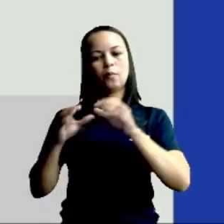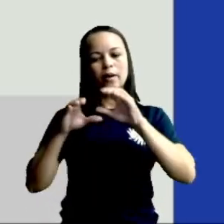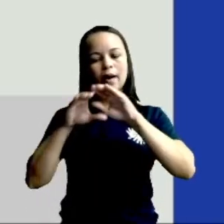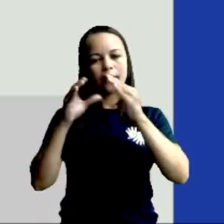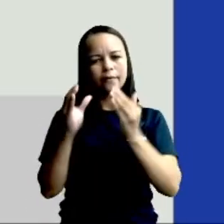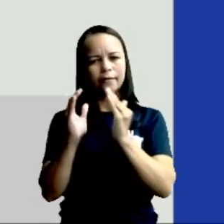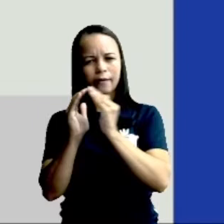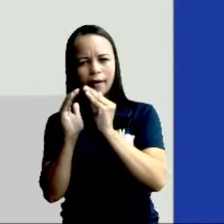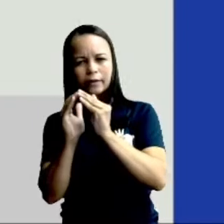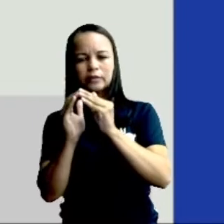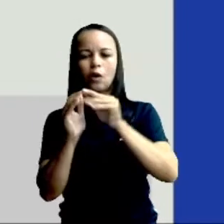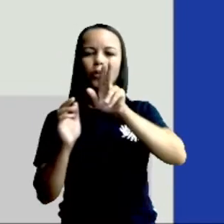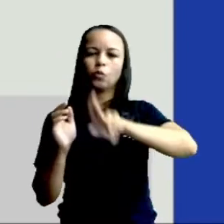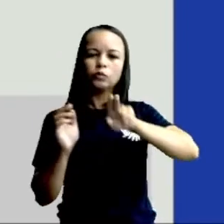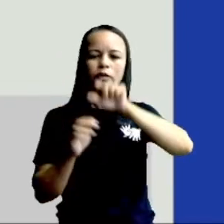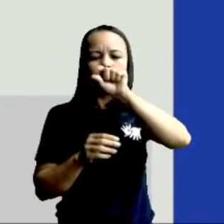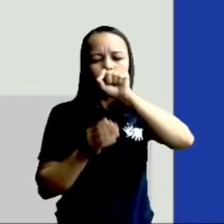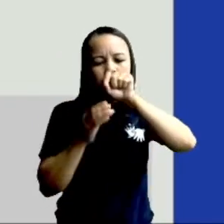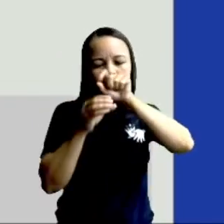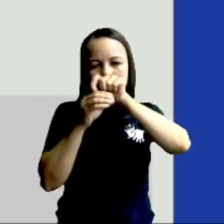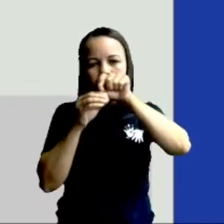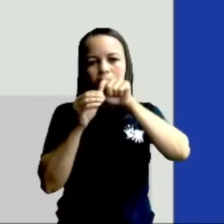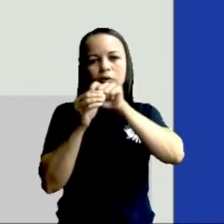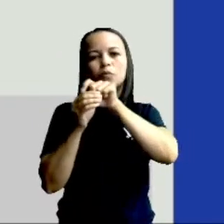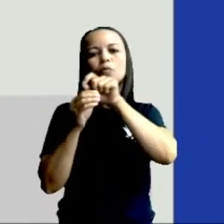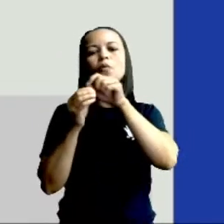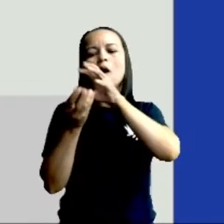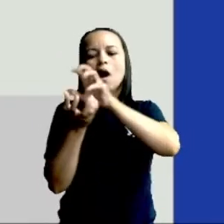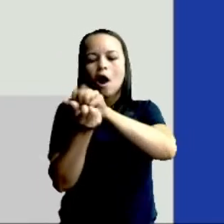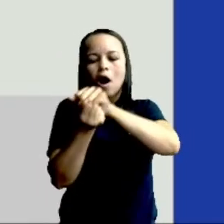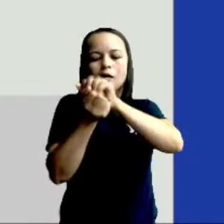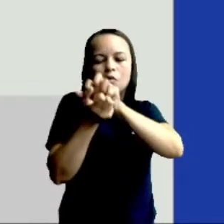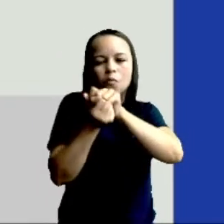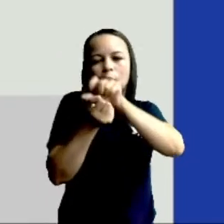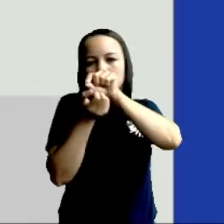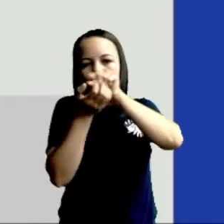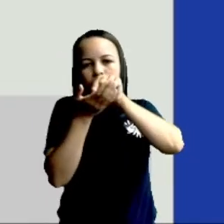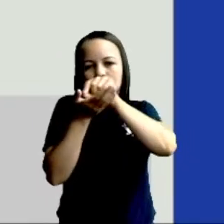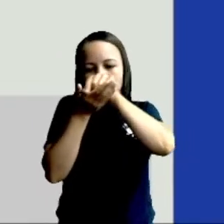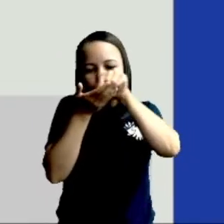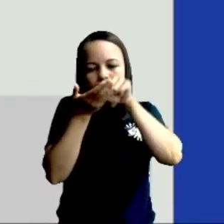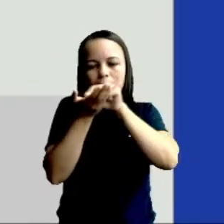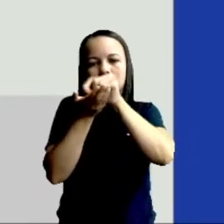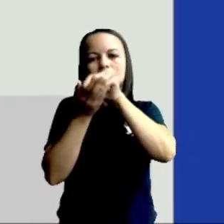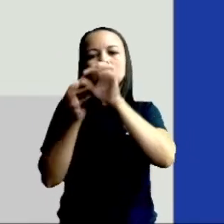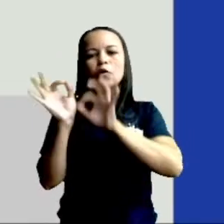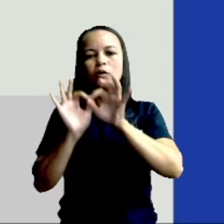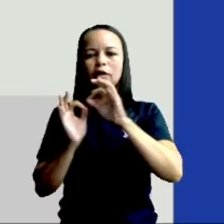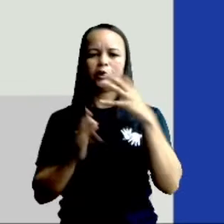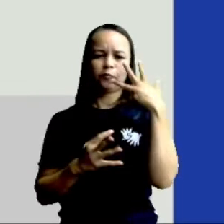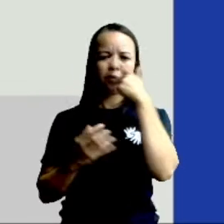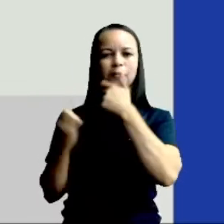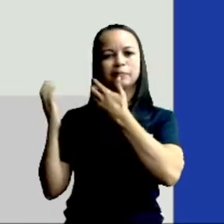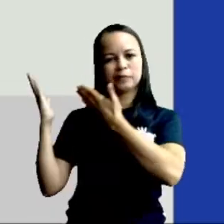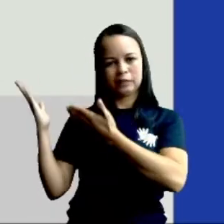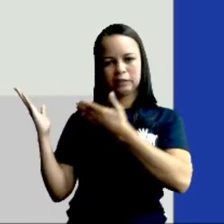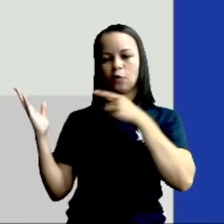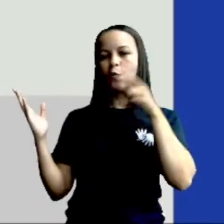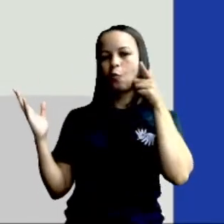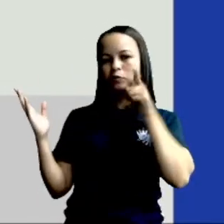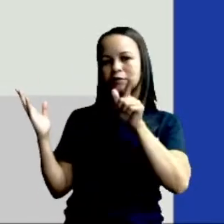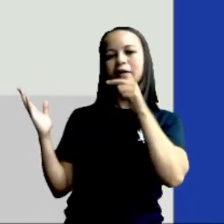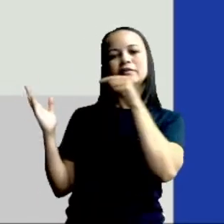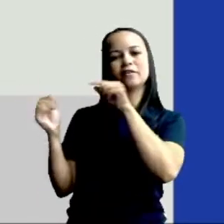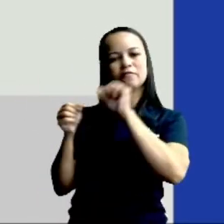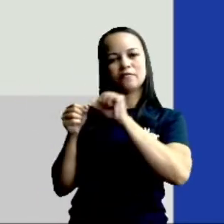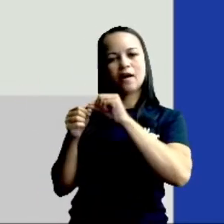bicos e os pés para modelar o barro. E olha que escultura linda, gente. Vejam que obra de arte maravilhosa eles conseguem